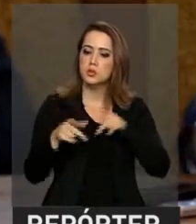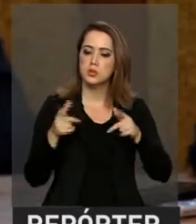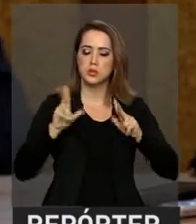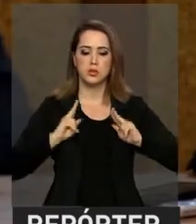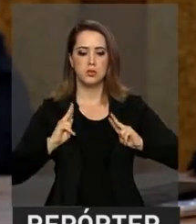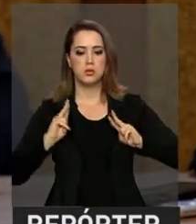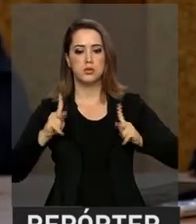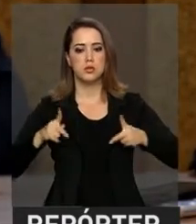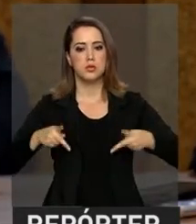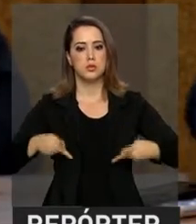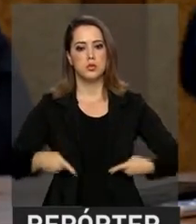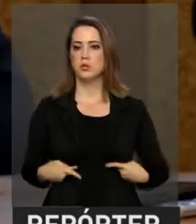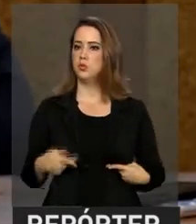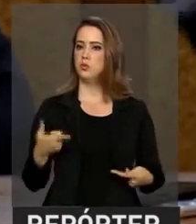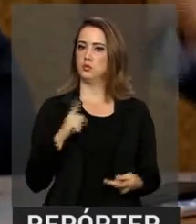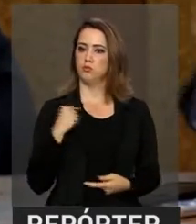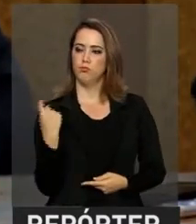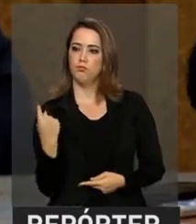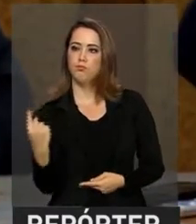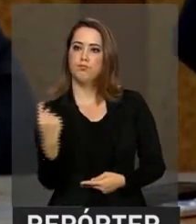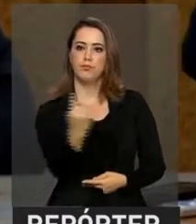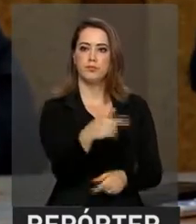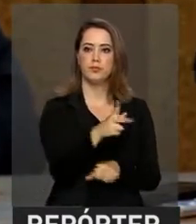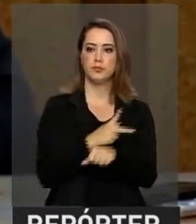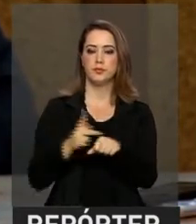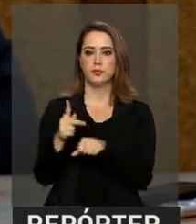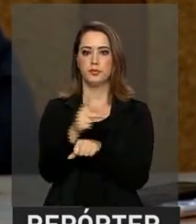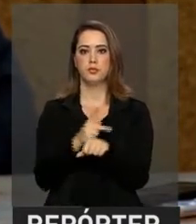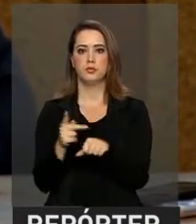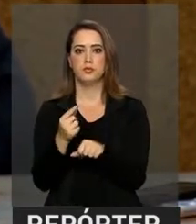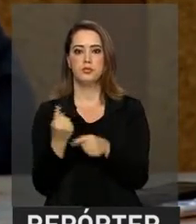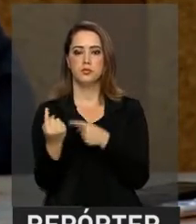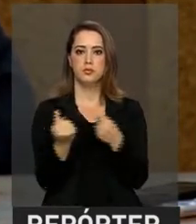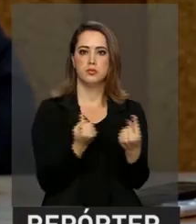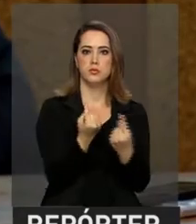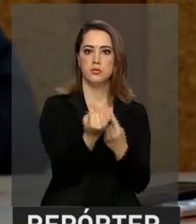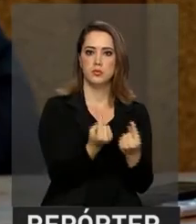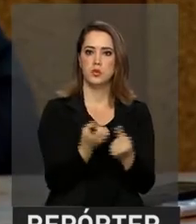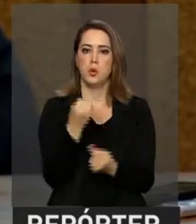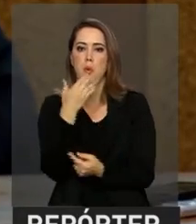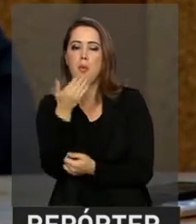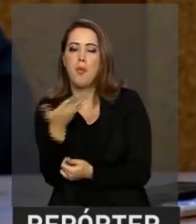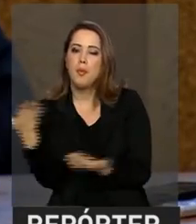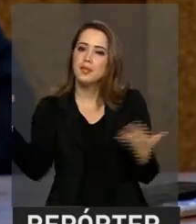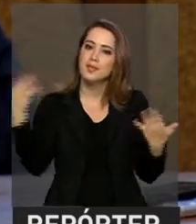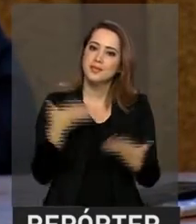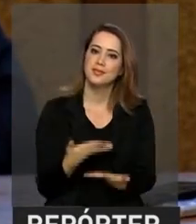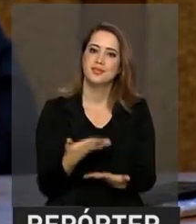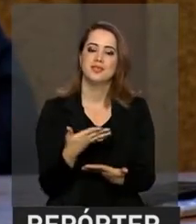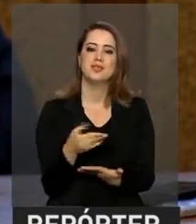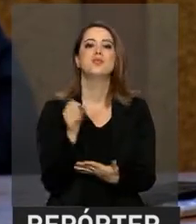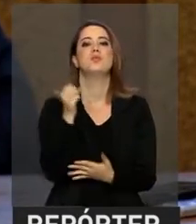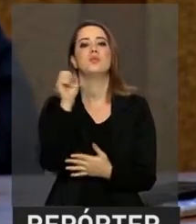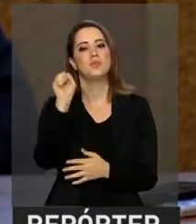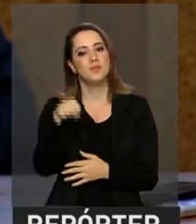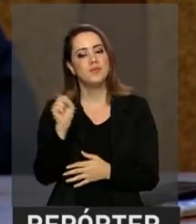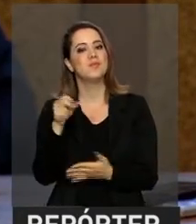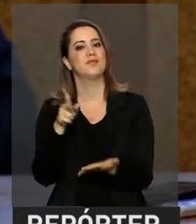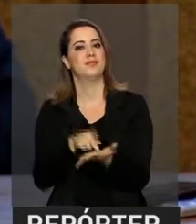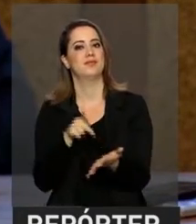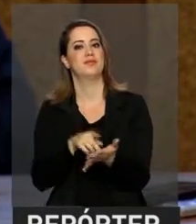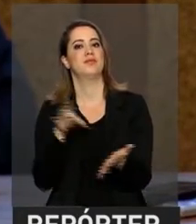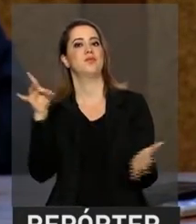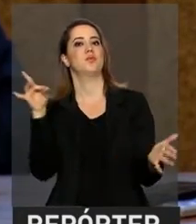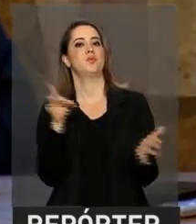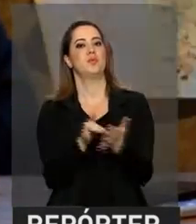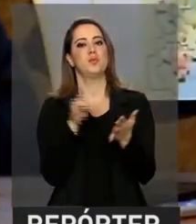múltiplas etnias que convivem, e é uma espécie de um boas-vindas sincero a todos os países e povos